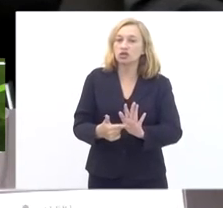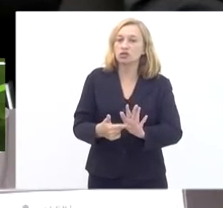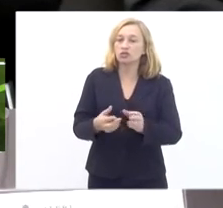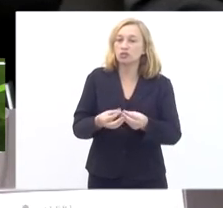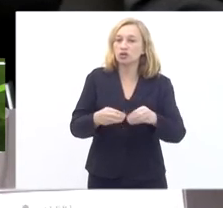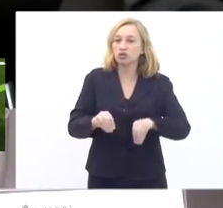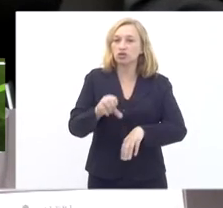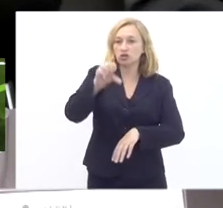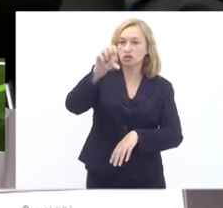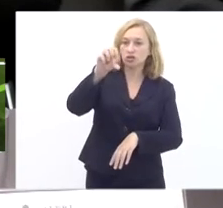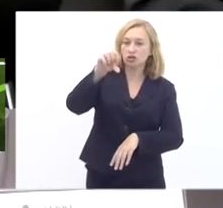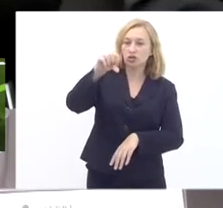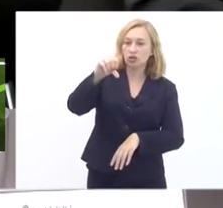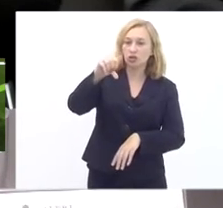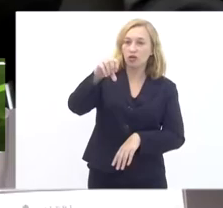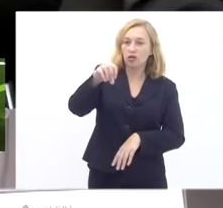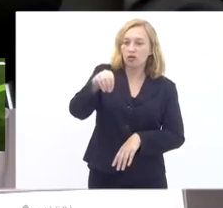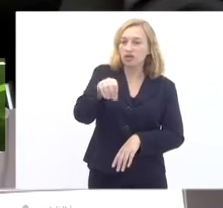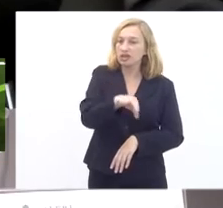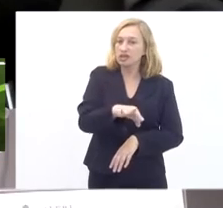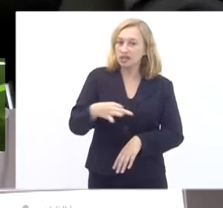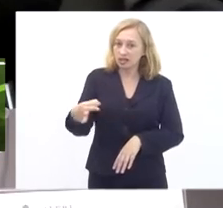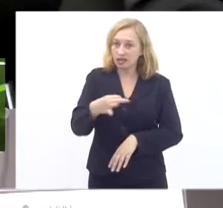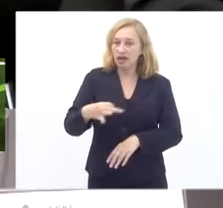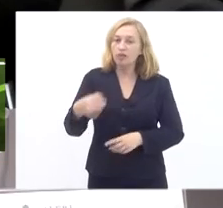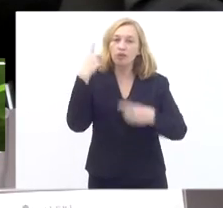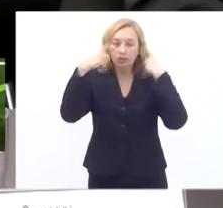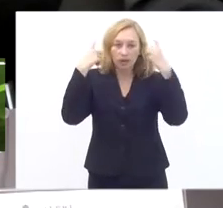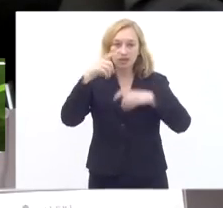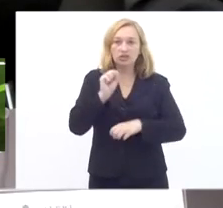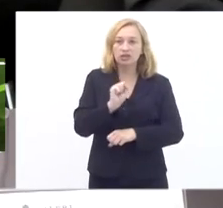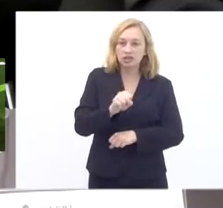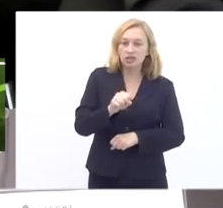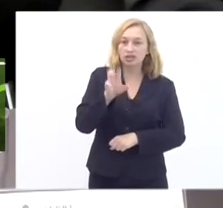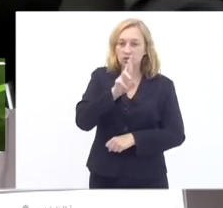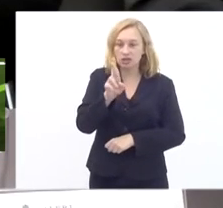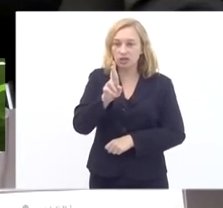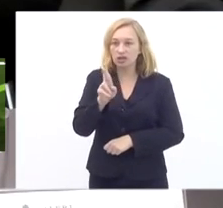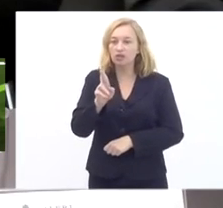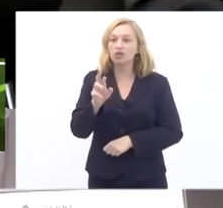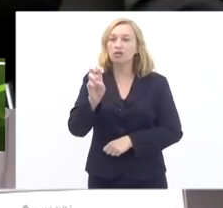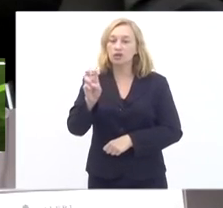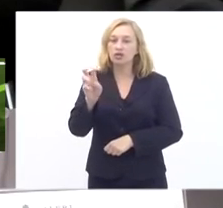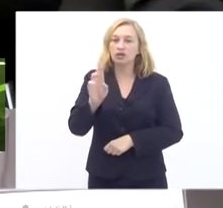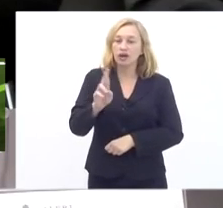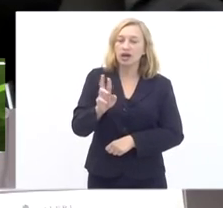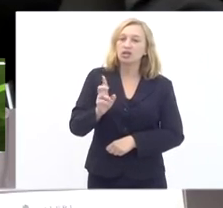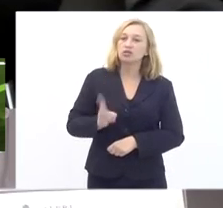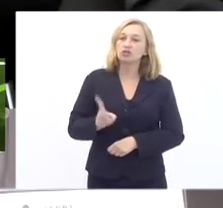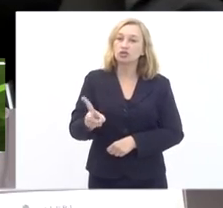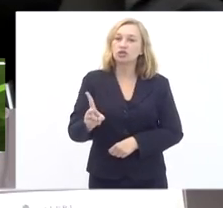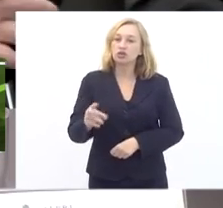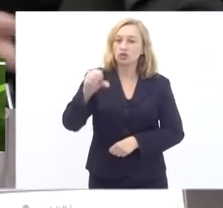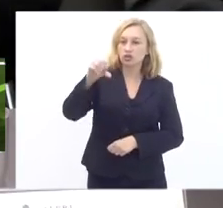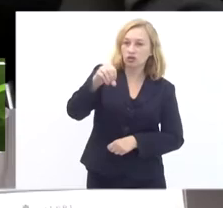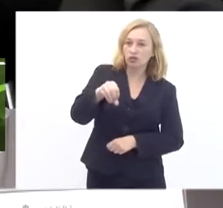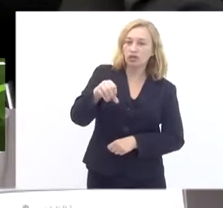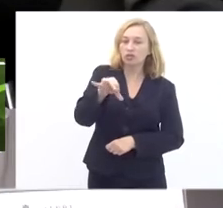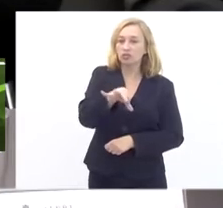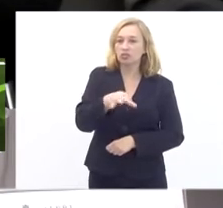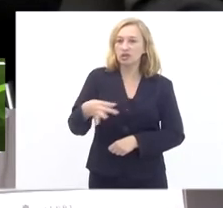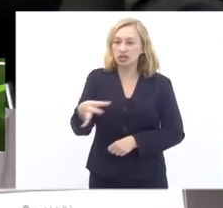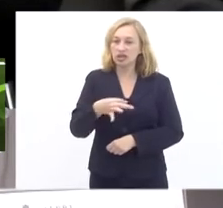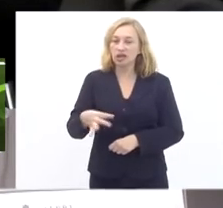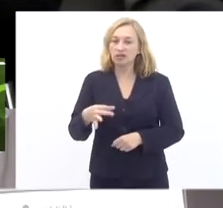centavos. Houve uma preocupação de que, de fato, os R$ 5,00 permanecem e os 90 centavos, ele acompanha a negociação que está em curso para poder